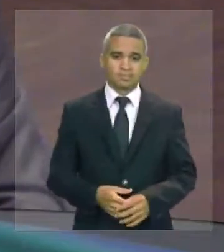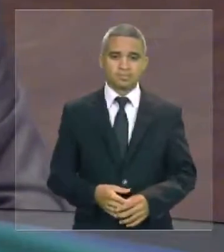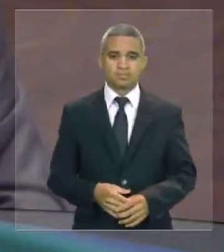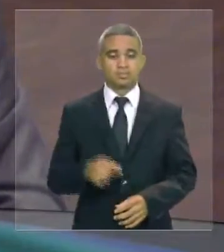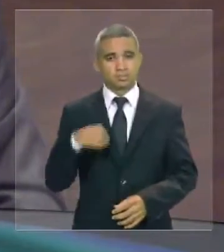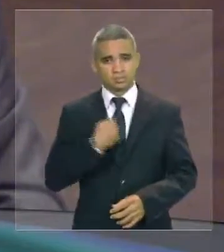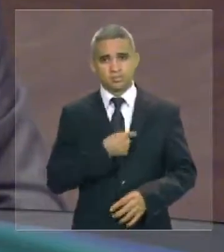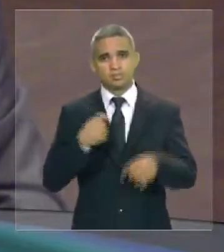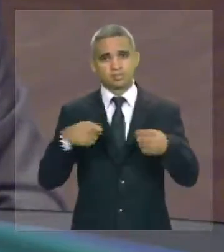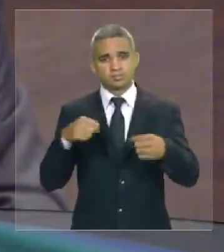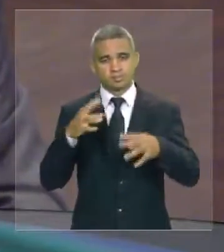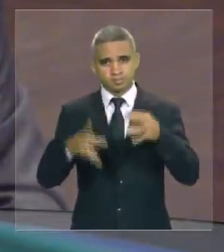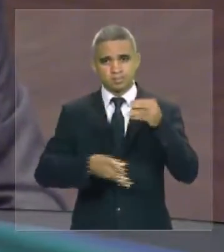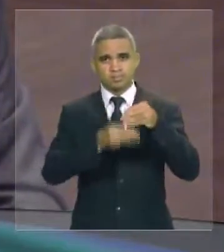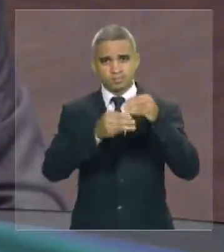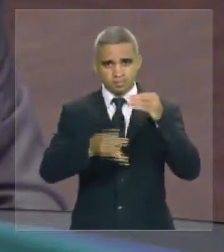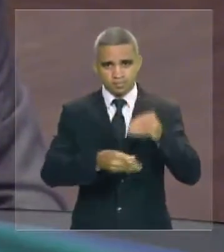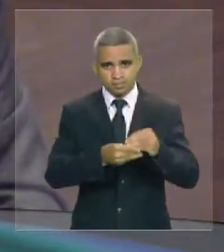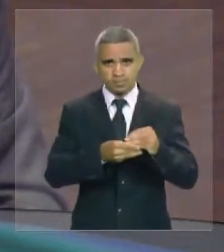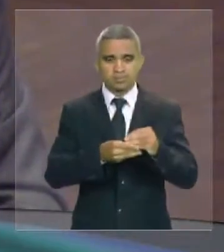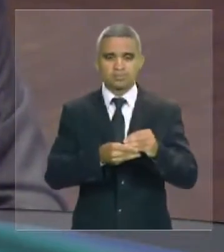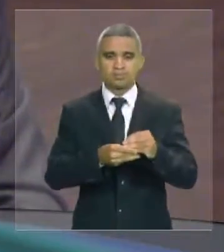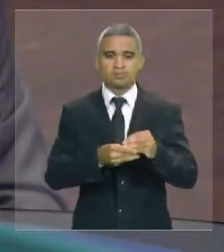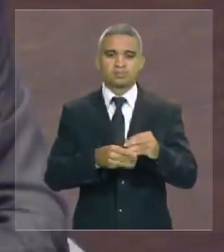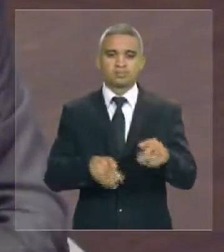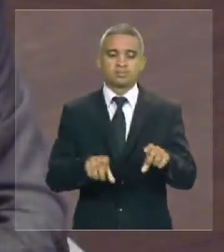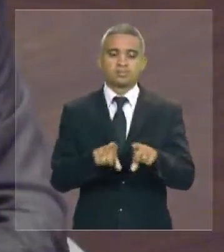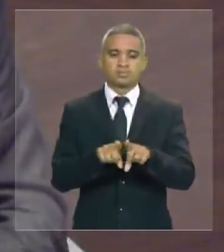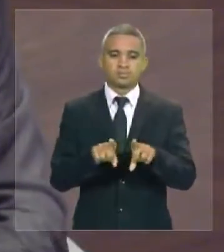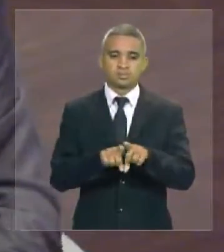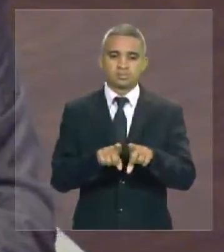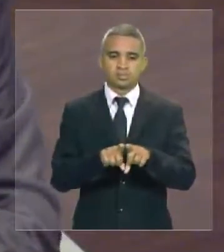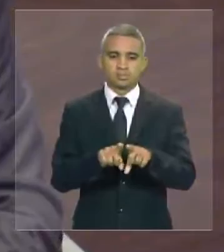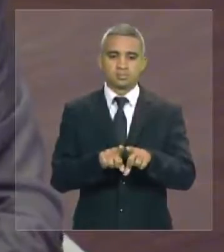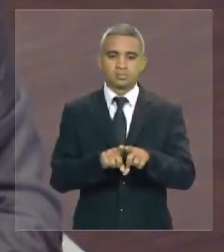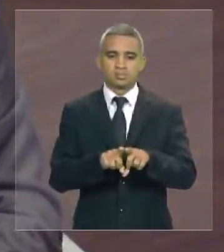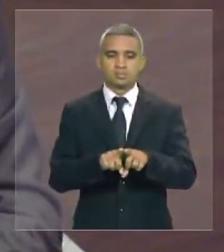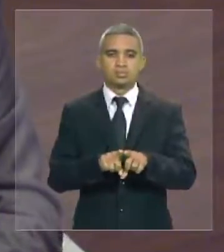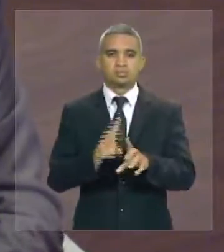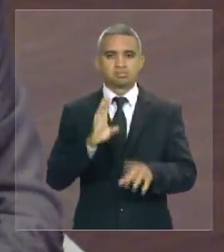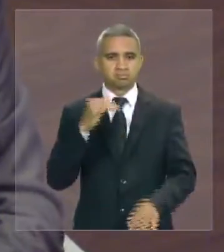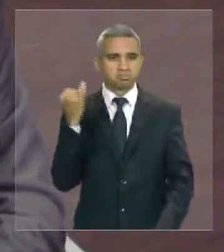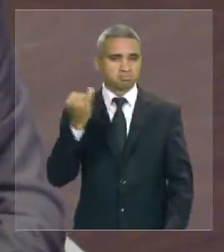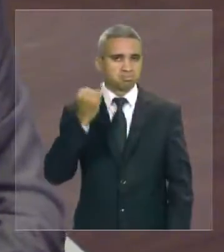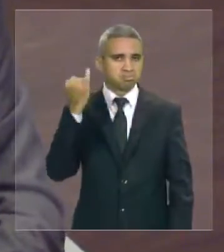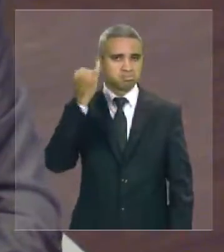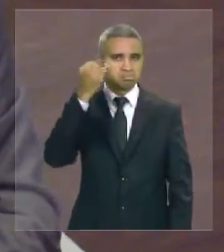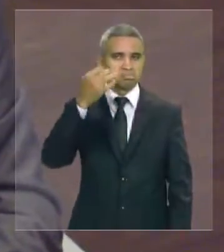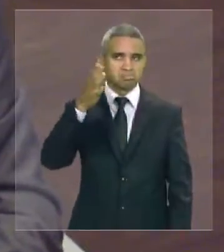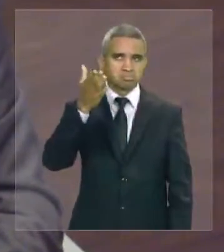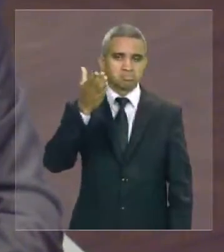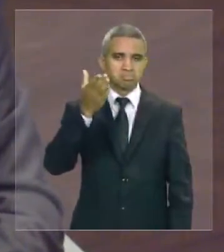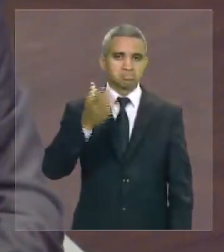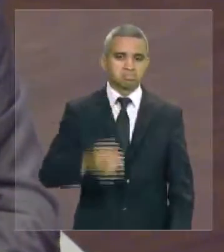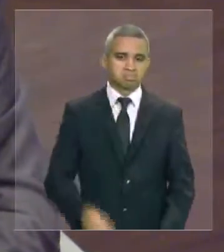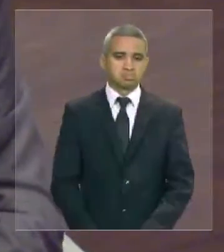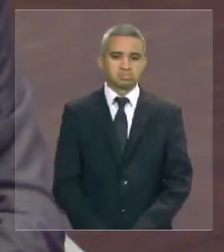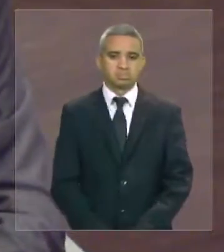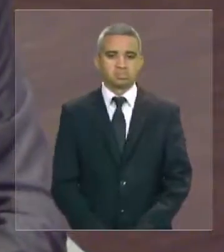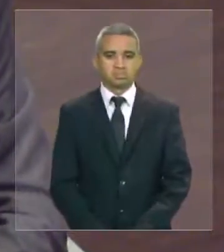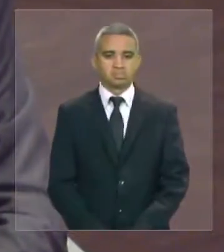aparteá-lo, devido ao alto nível de parlamentar,